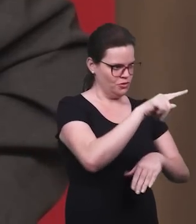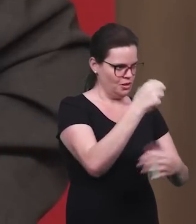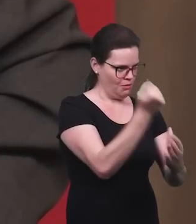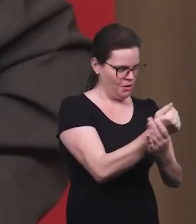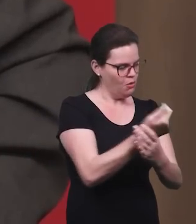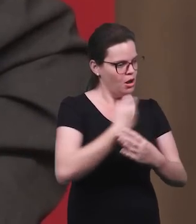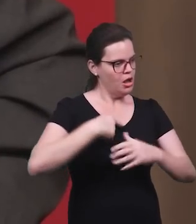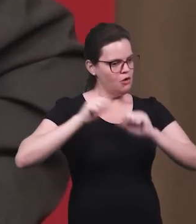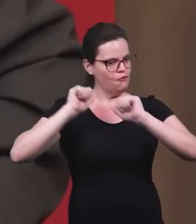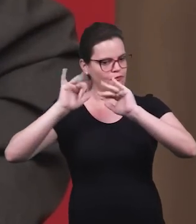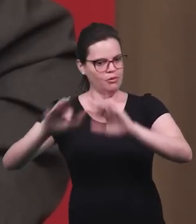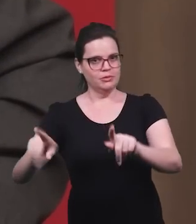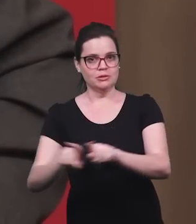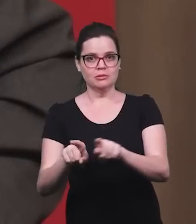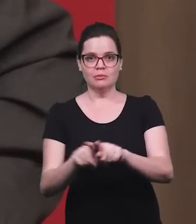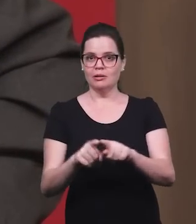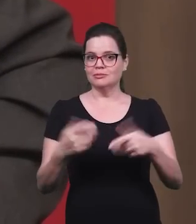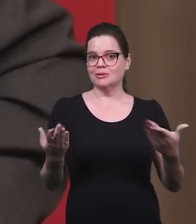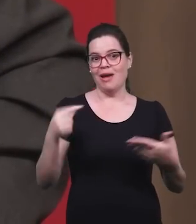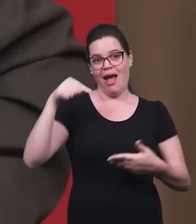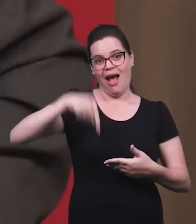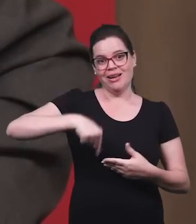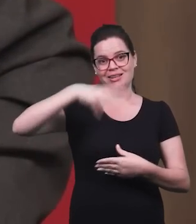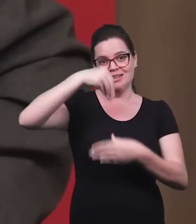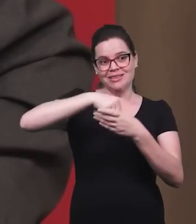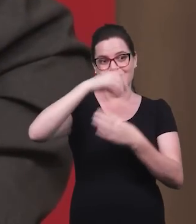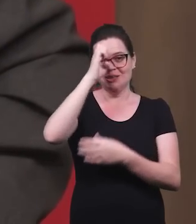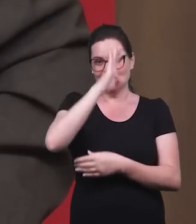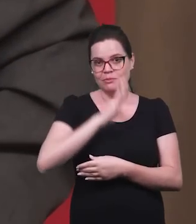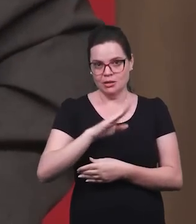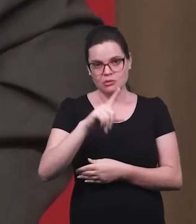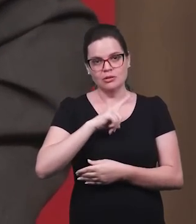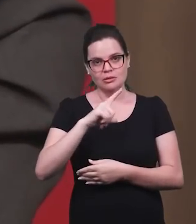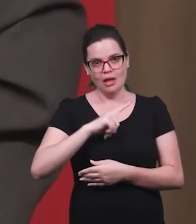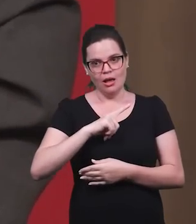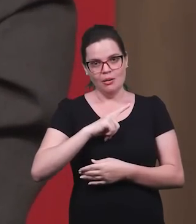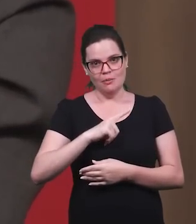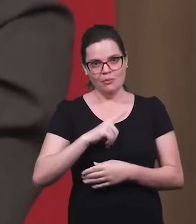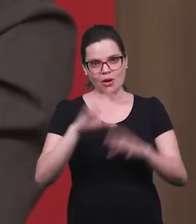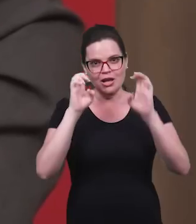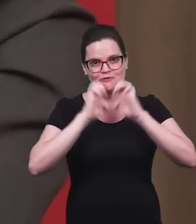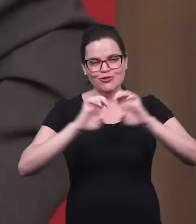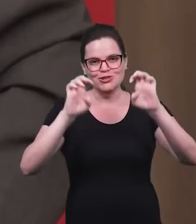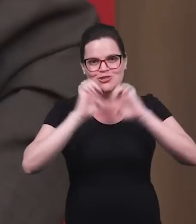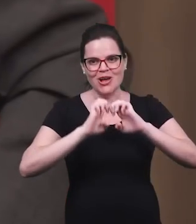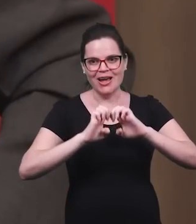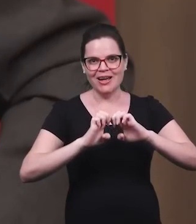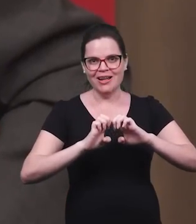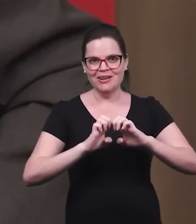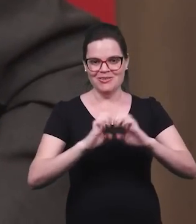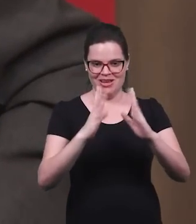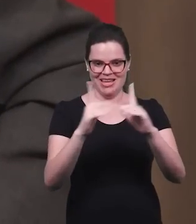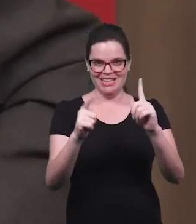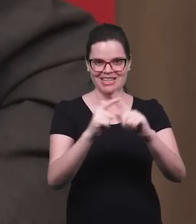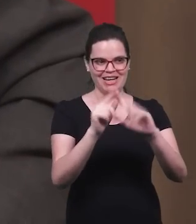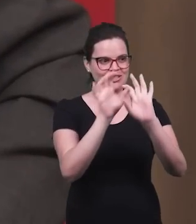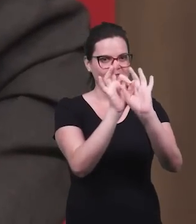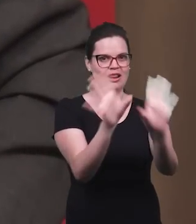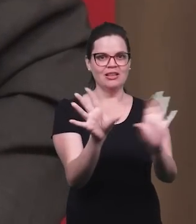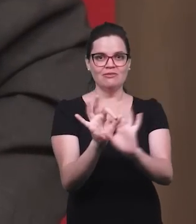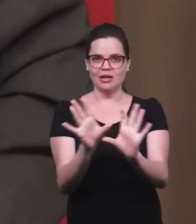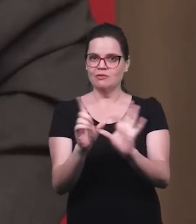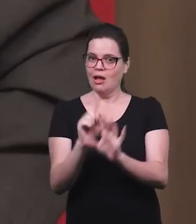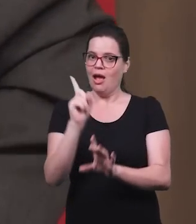Brasil. Não quero dizer que foi o único motivo, mas esse também foi um motivo que o Brasil